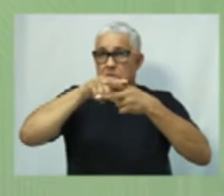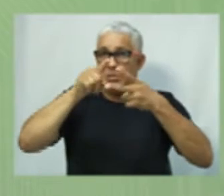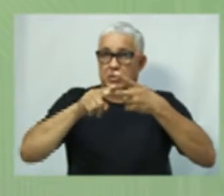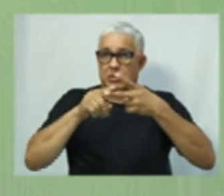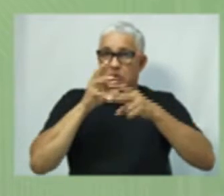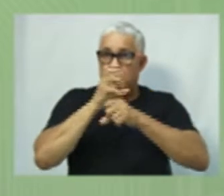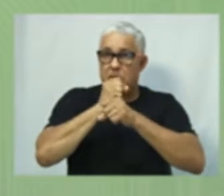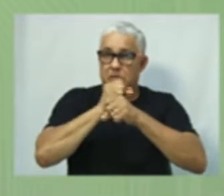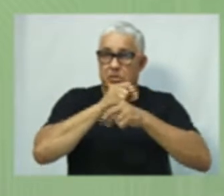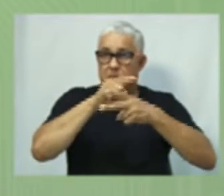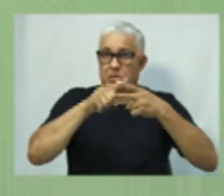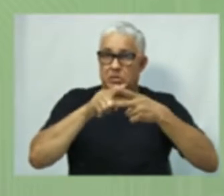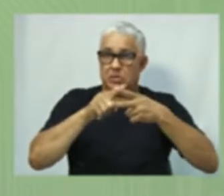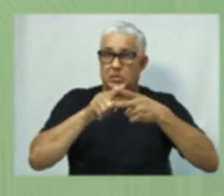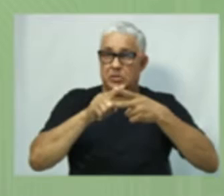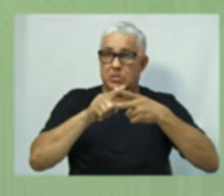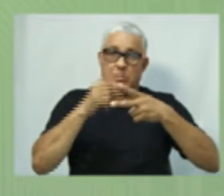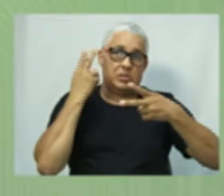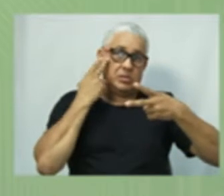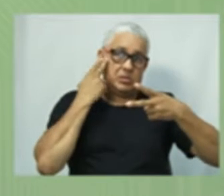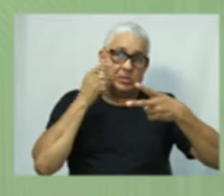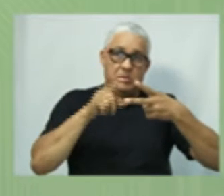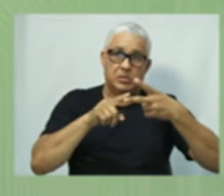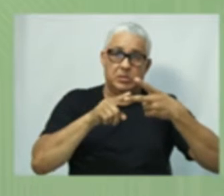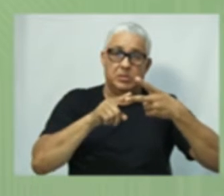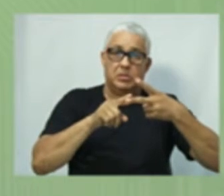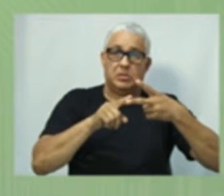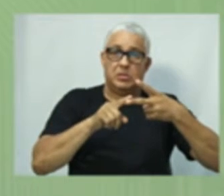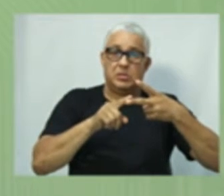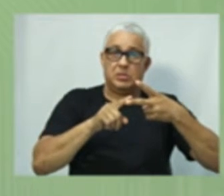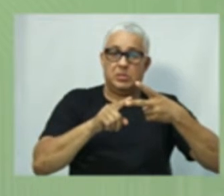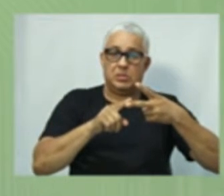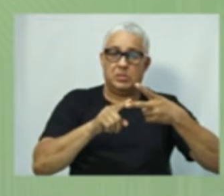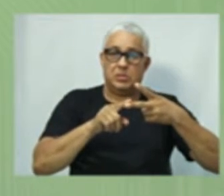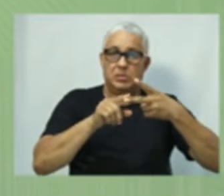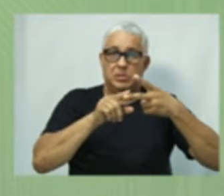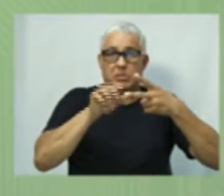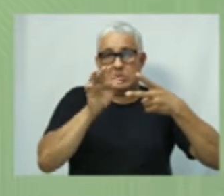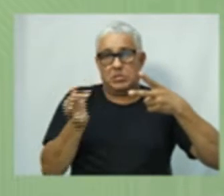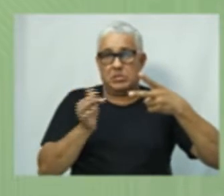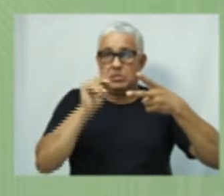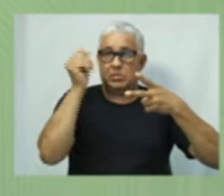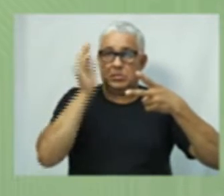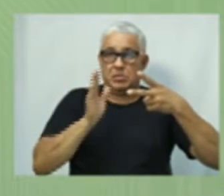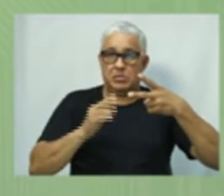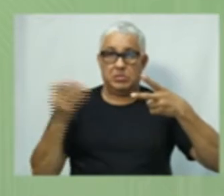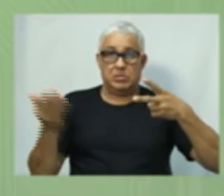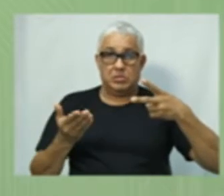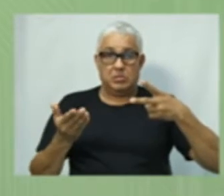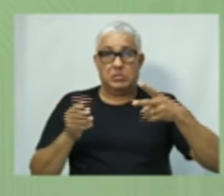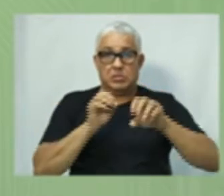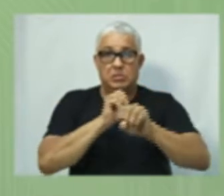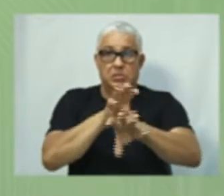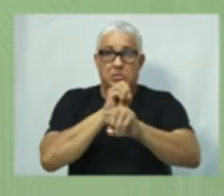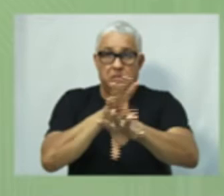do ICMS, o regime normal e o do Simples Nacional. Hoje veremos o